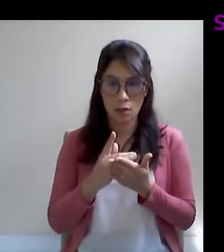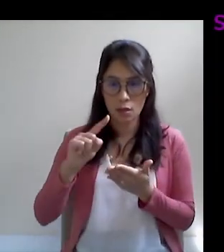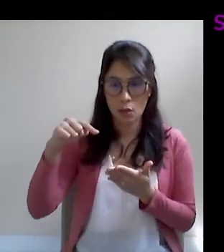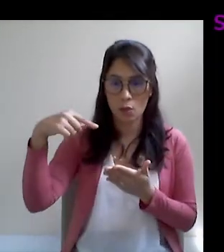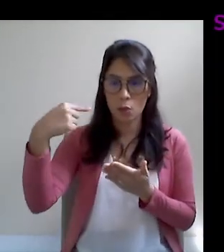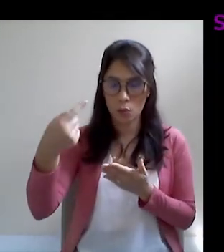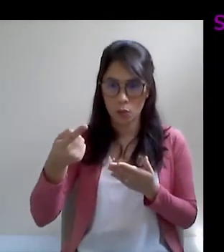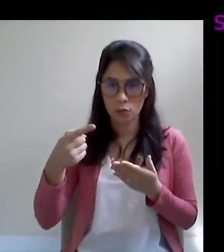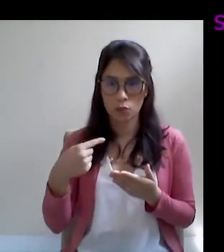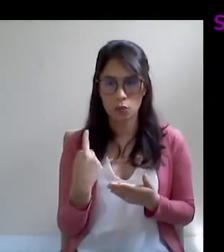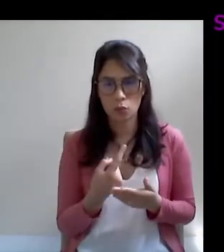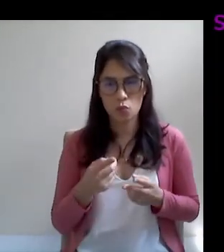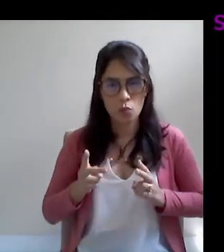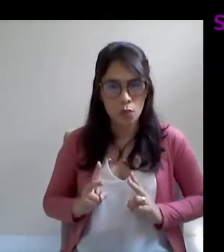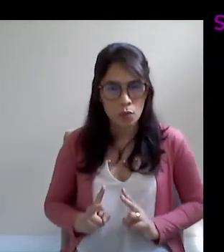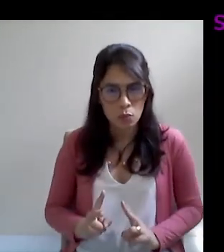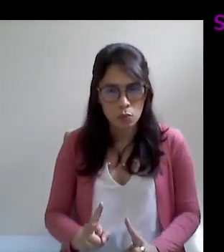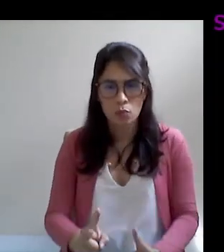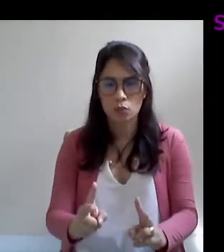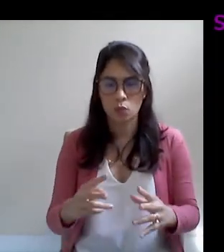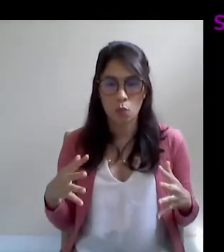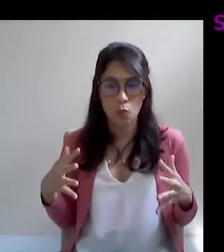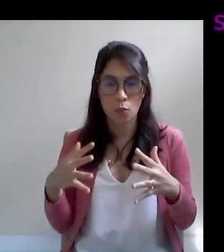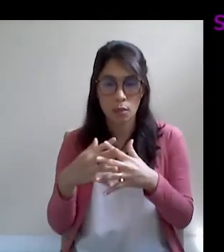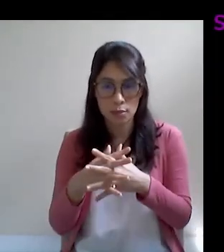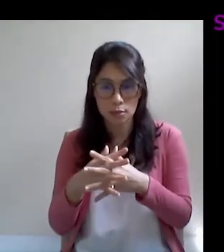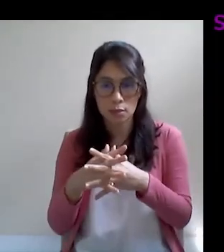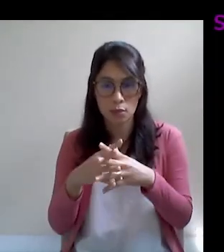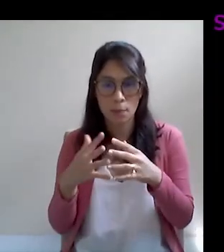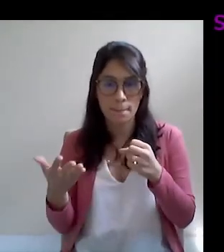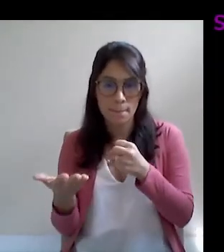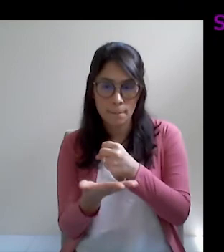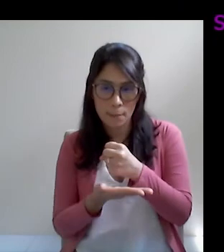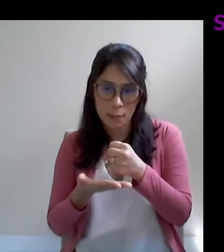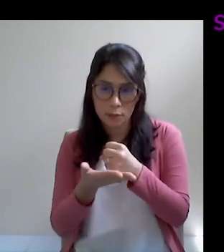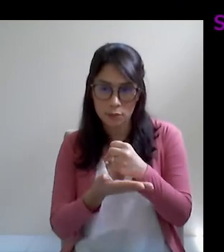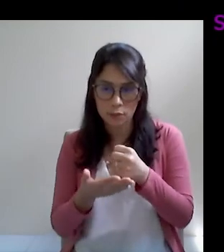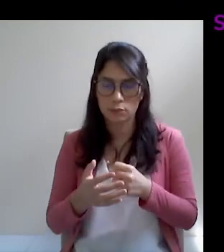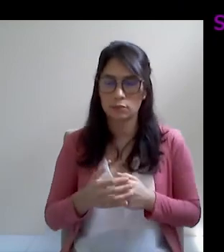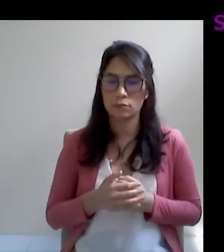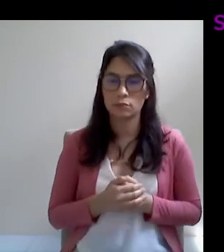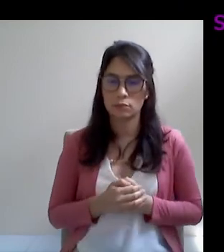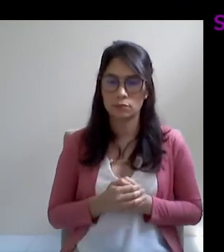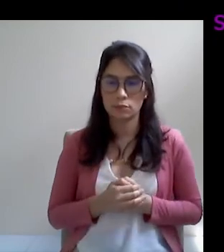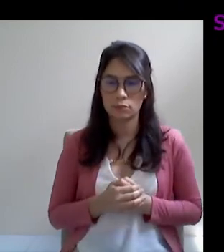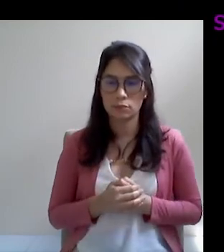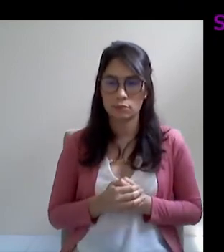Na próxima aula, damos continuidade com os tecidos básicos.